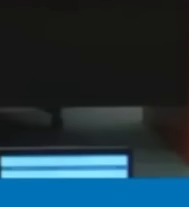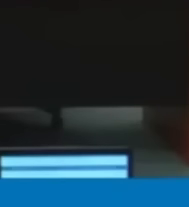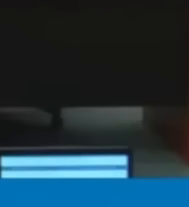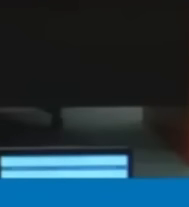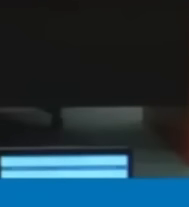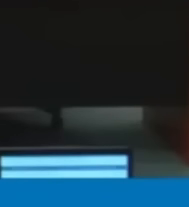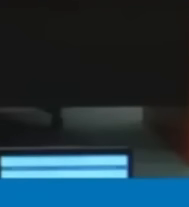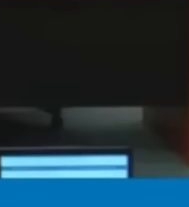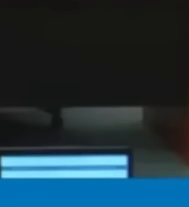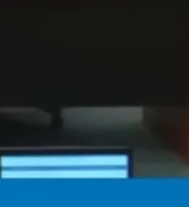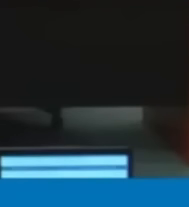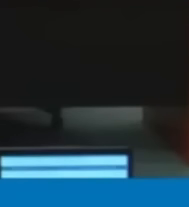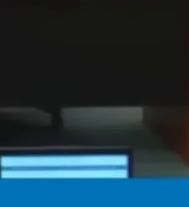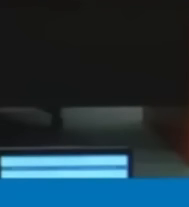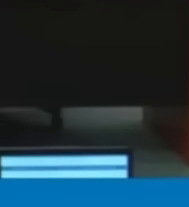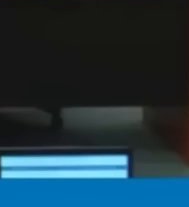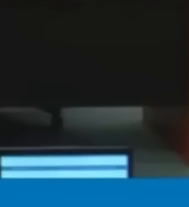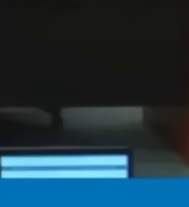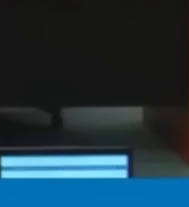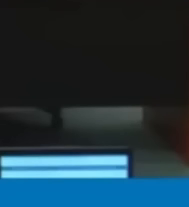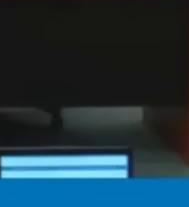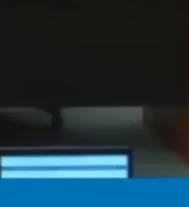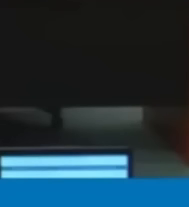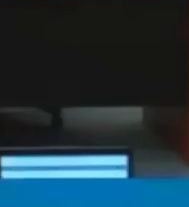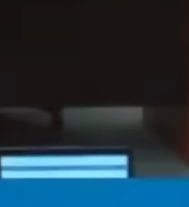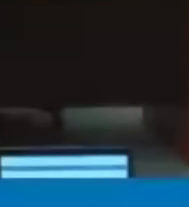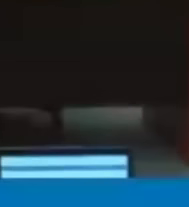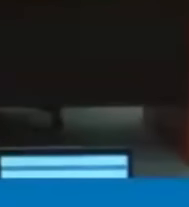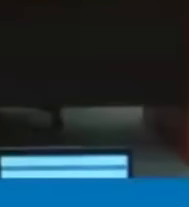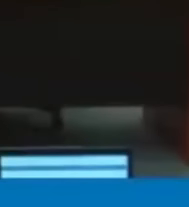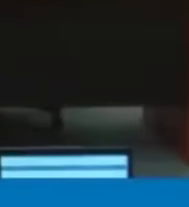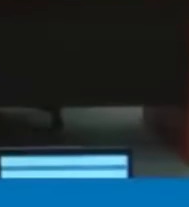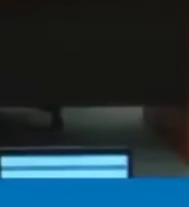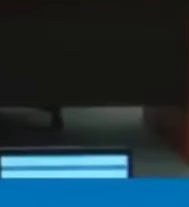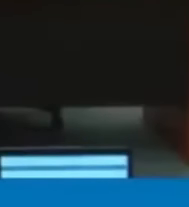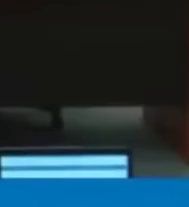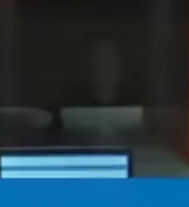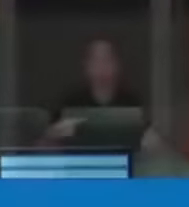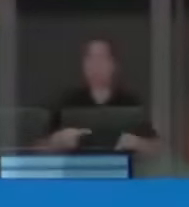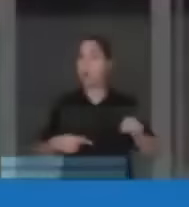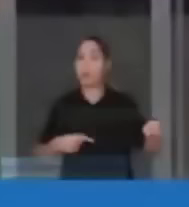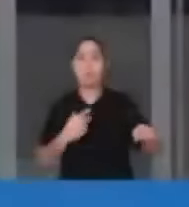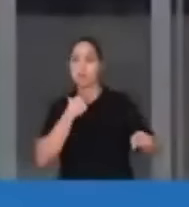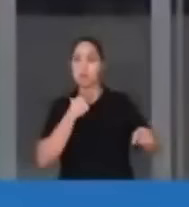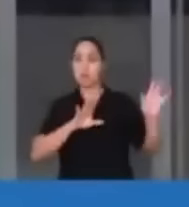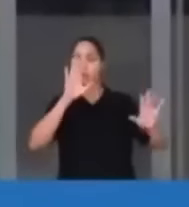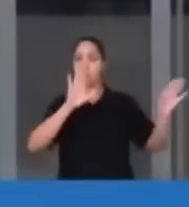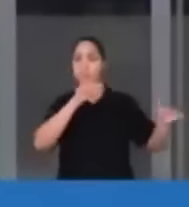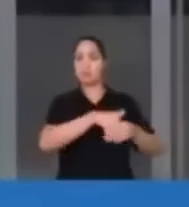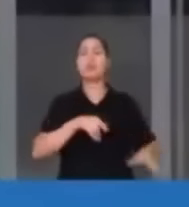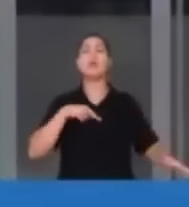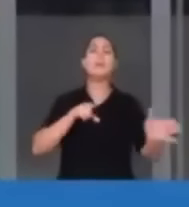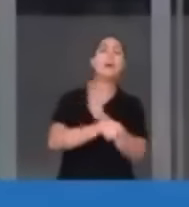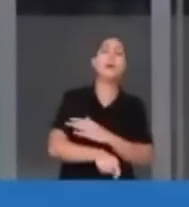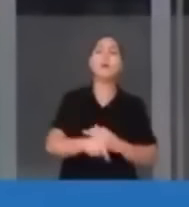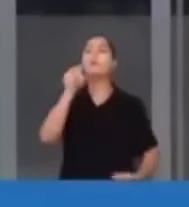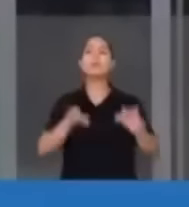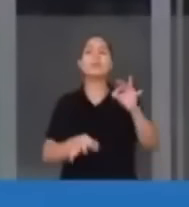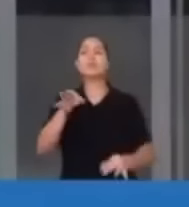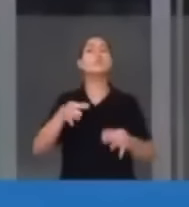parte seja aprovado quanto an que há muitas famílias muitas pessoas que vem falando das injustiças que S que justiça é